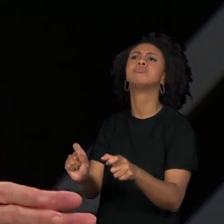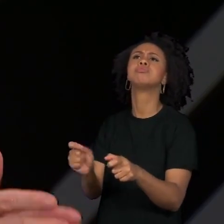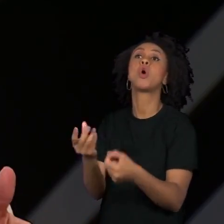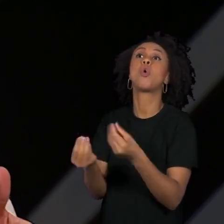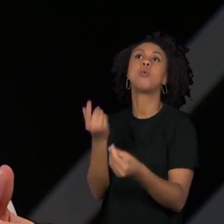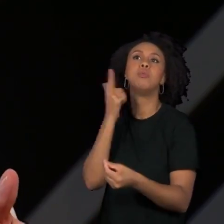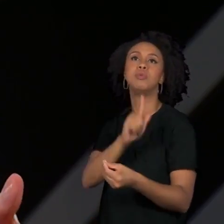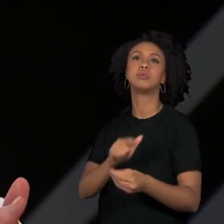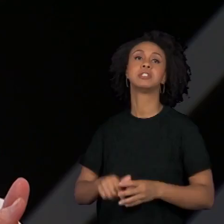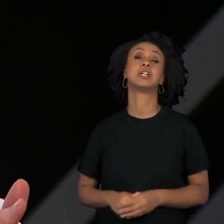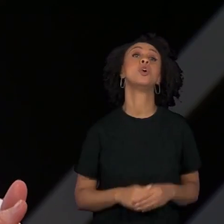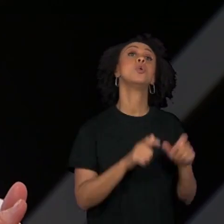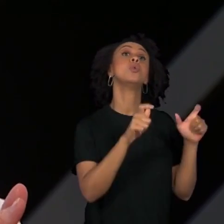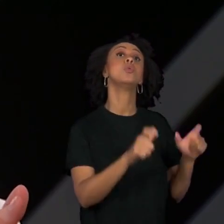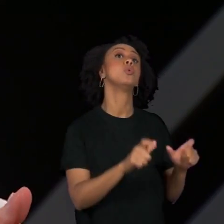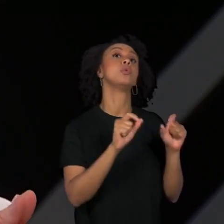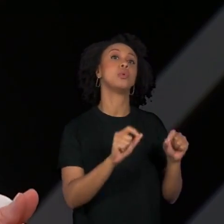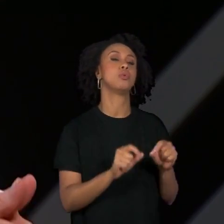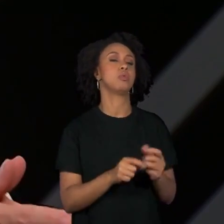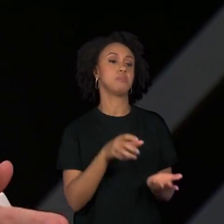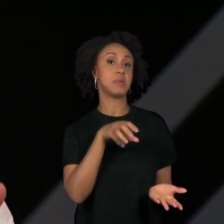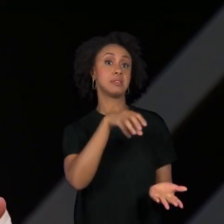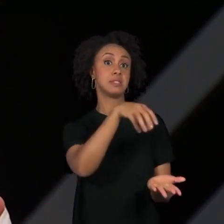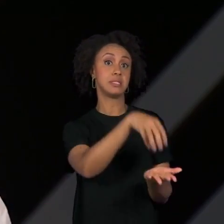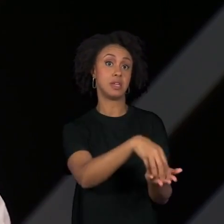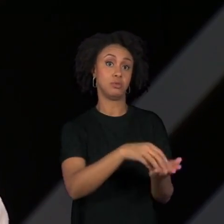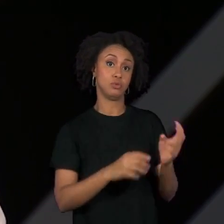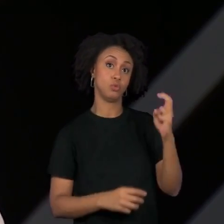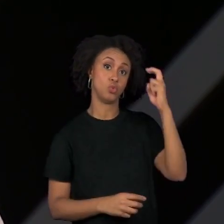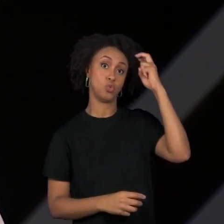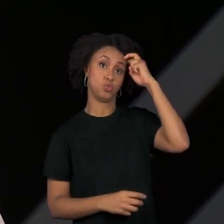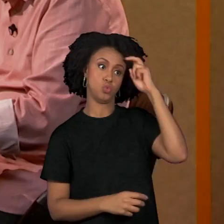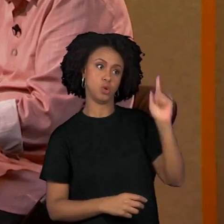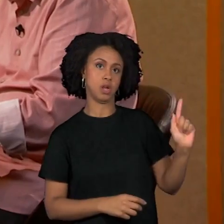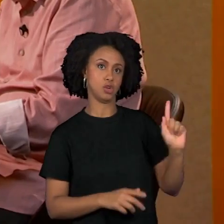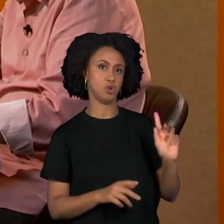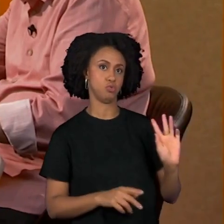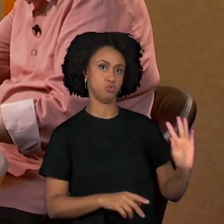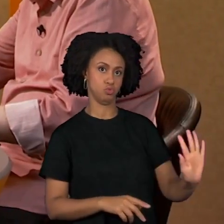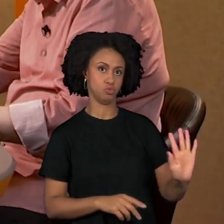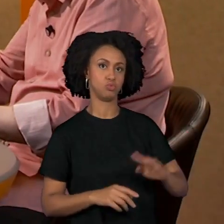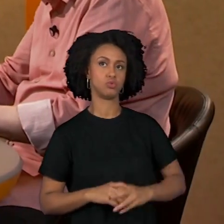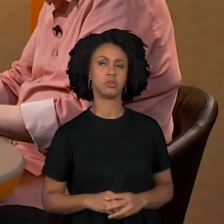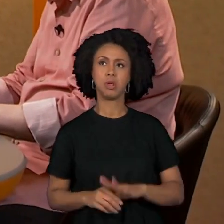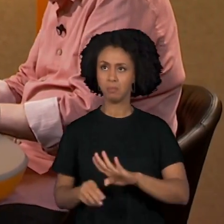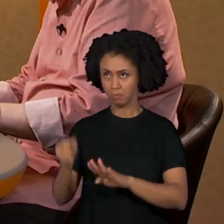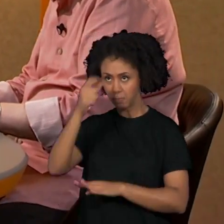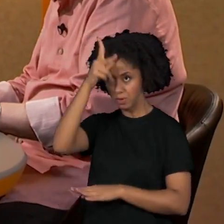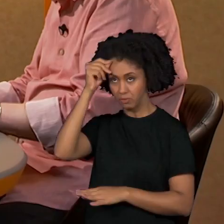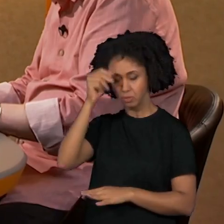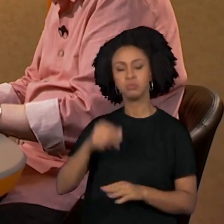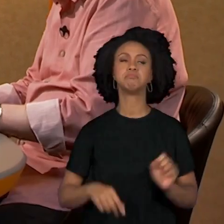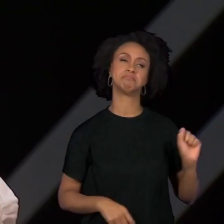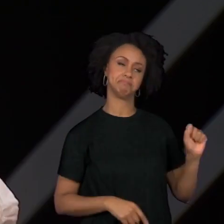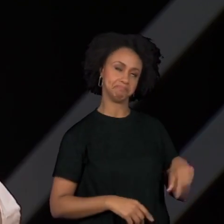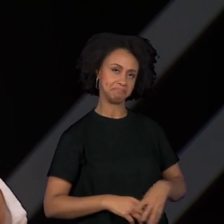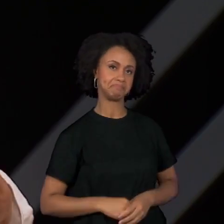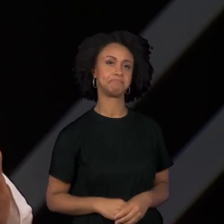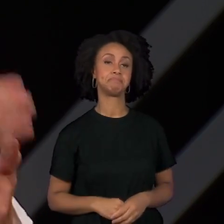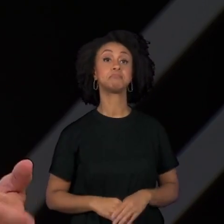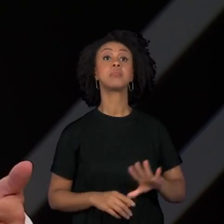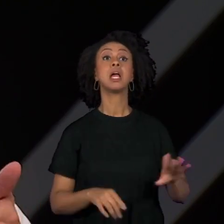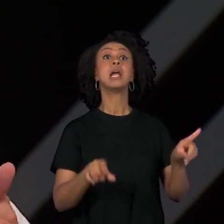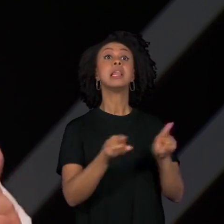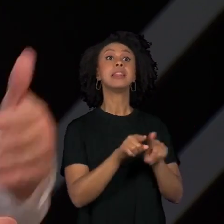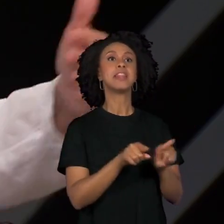O local era o Centro de Cultura do Grajaú. E é da prefeitura? Da prefeitura. Além